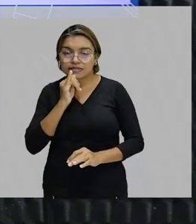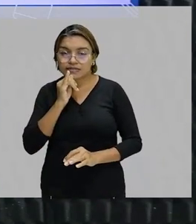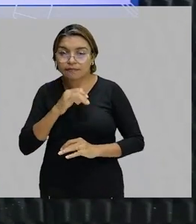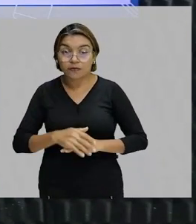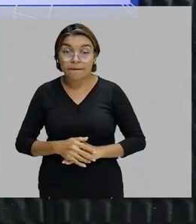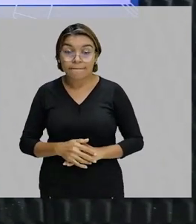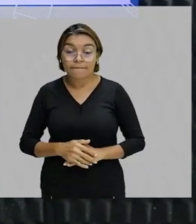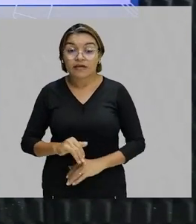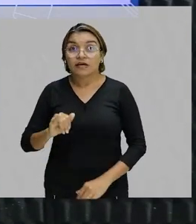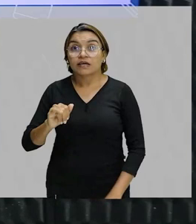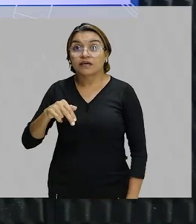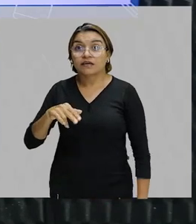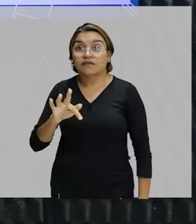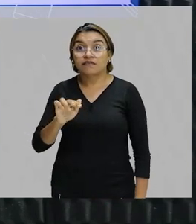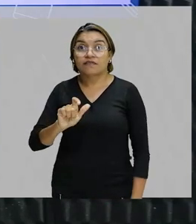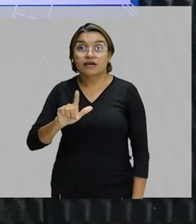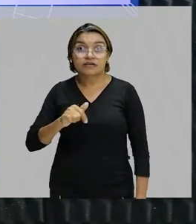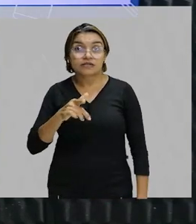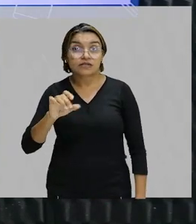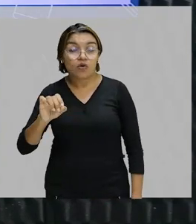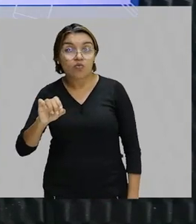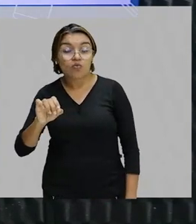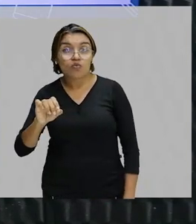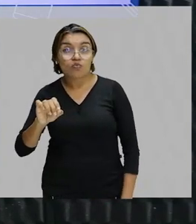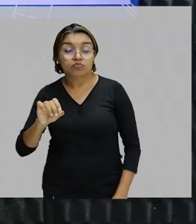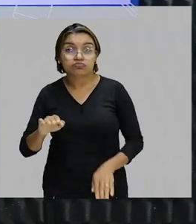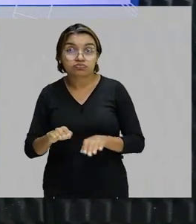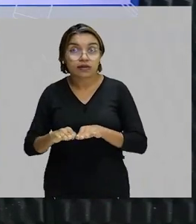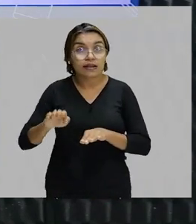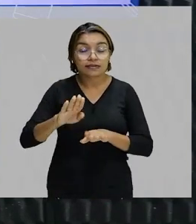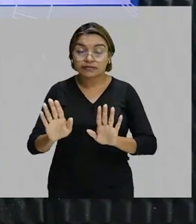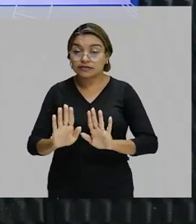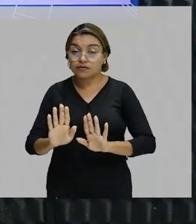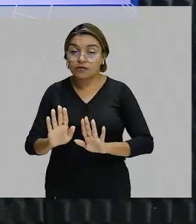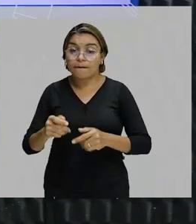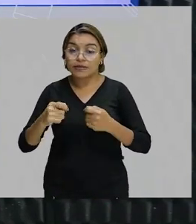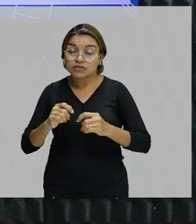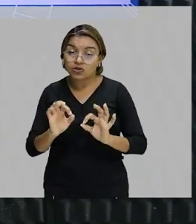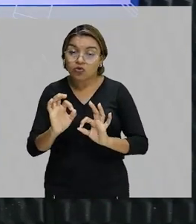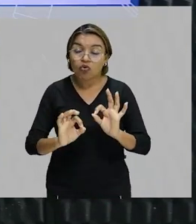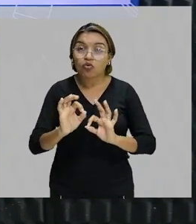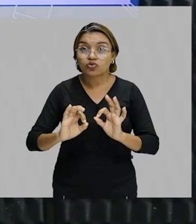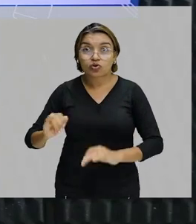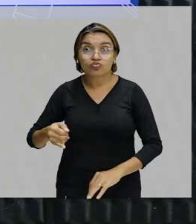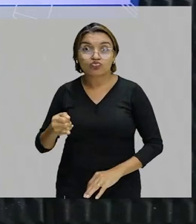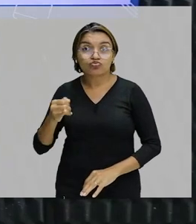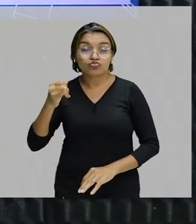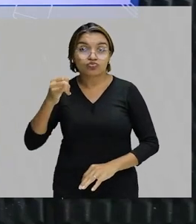Econômica neoliberal garante que o controle da inflação tem a ver primeiramente com controle do juros